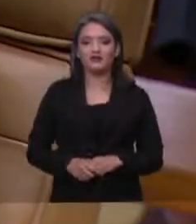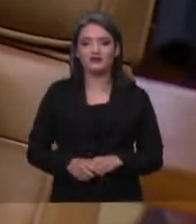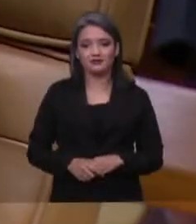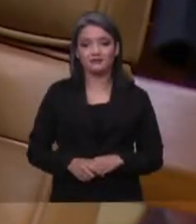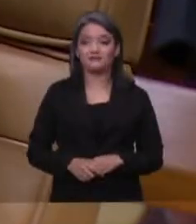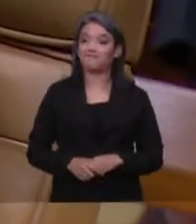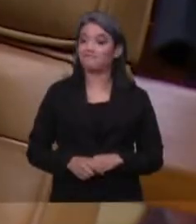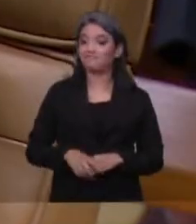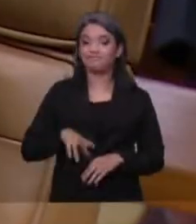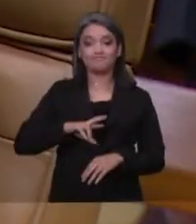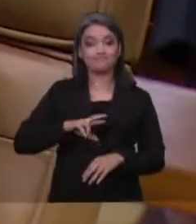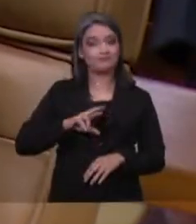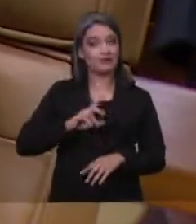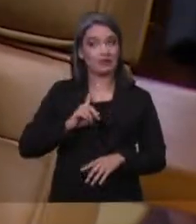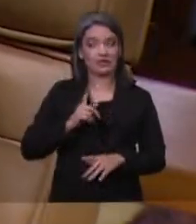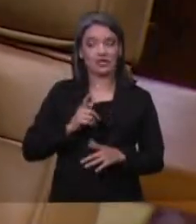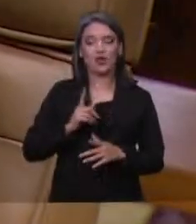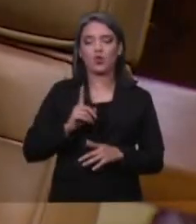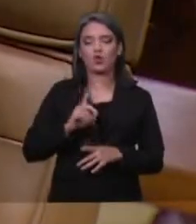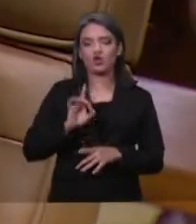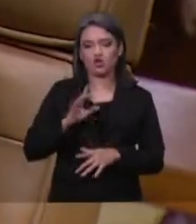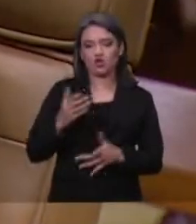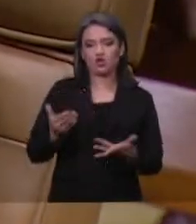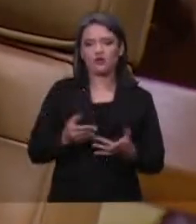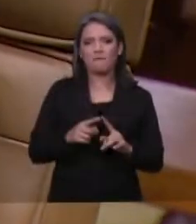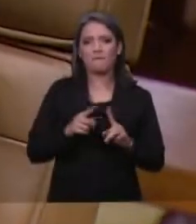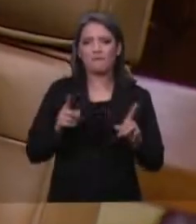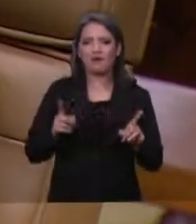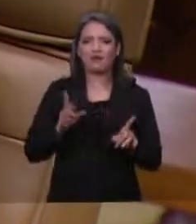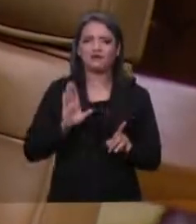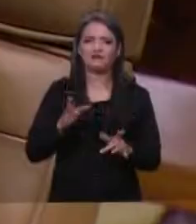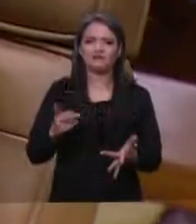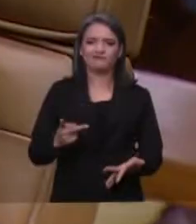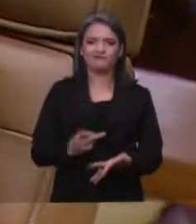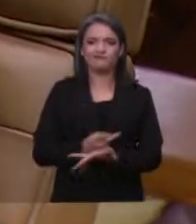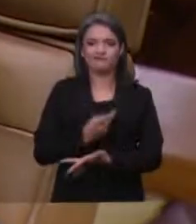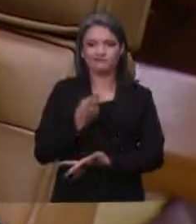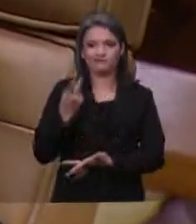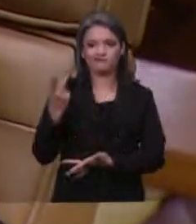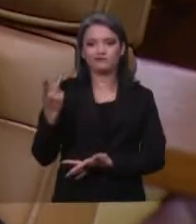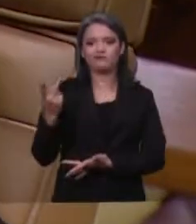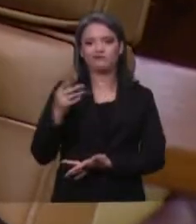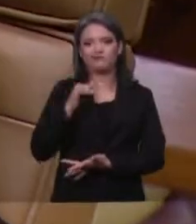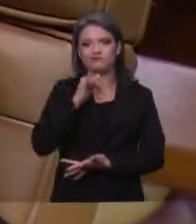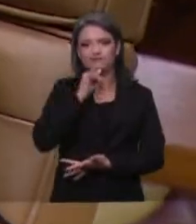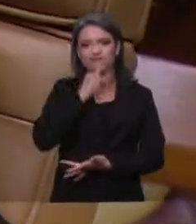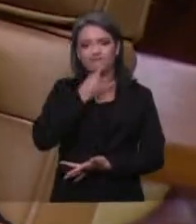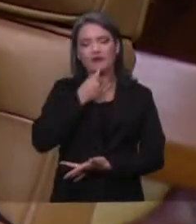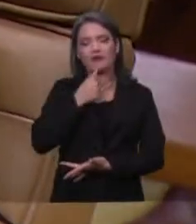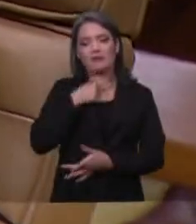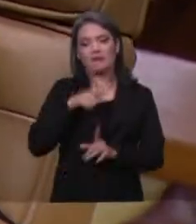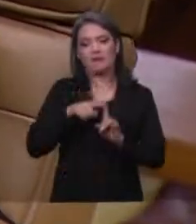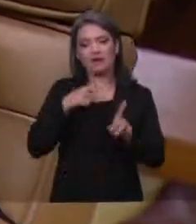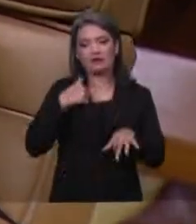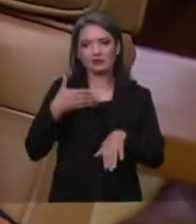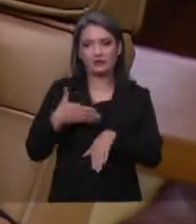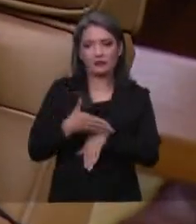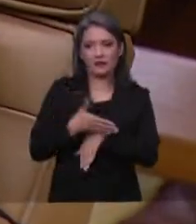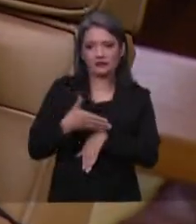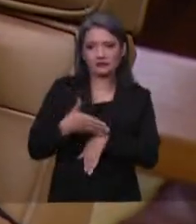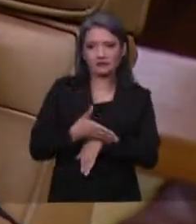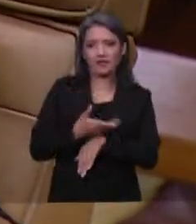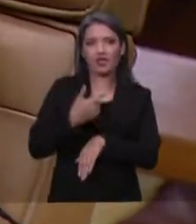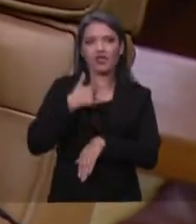hoje. Eu tive o infortúnio azul, camisa branca, gravata de dourada. Participar na qualidade